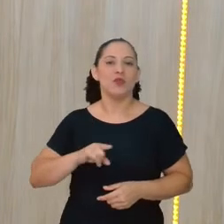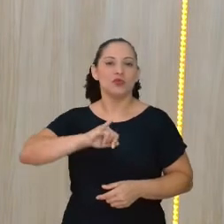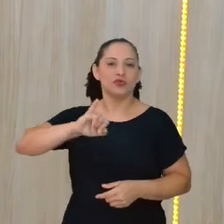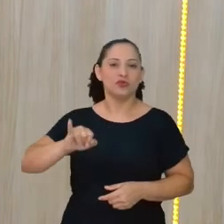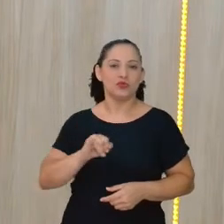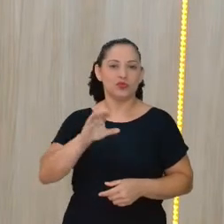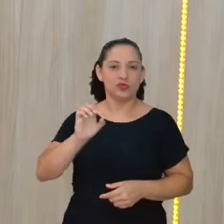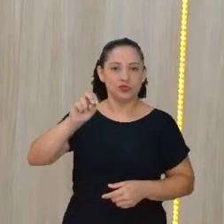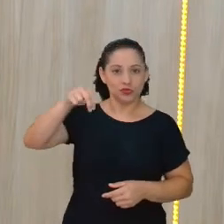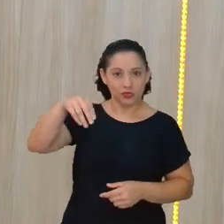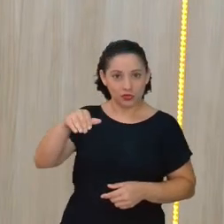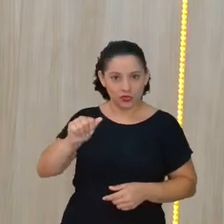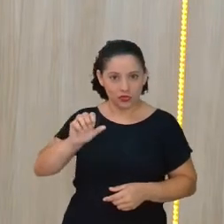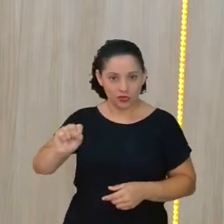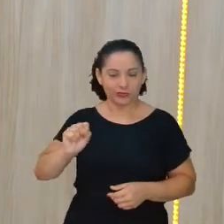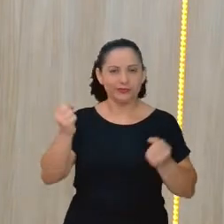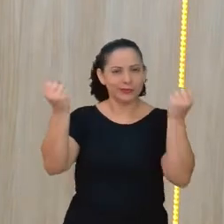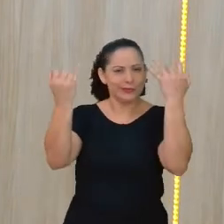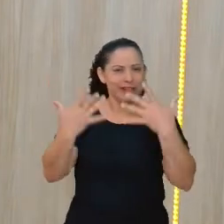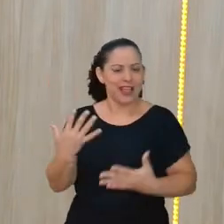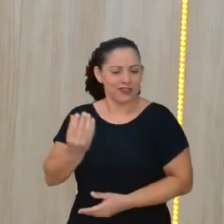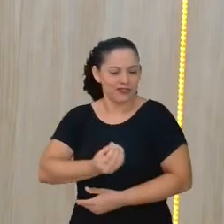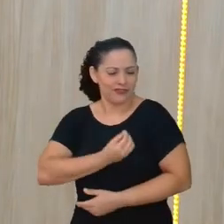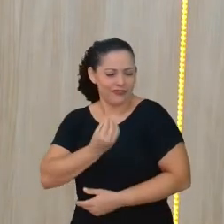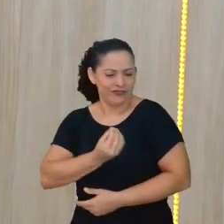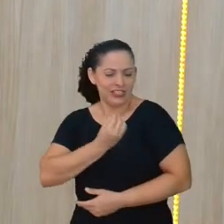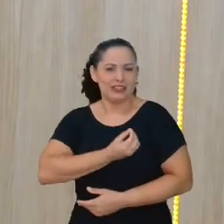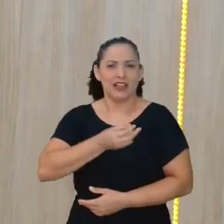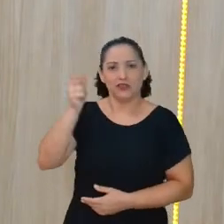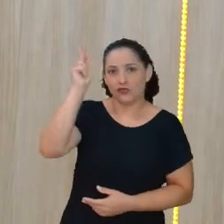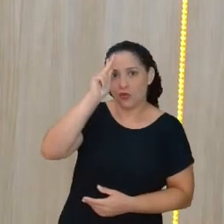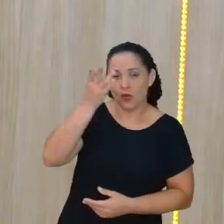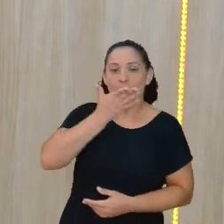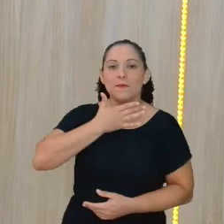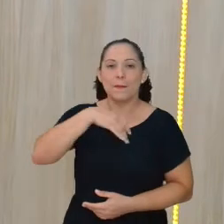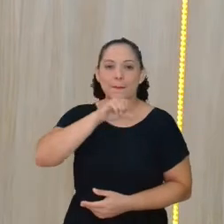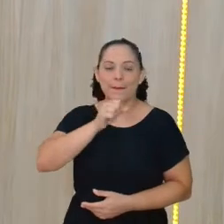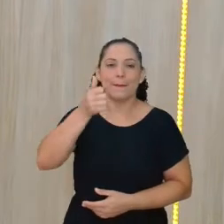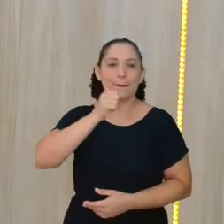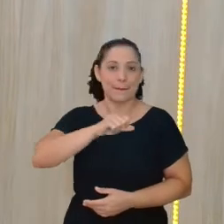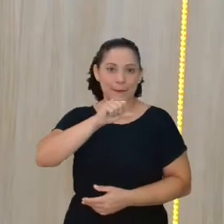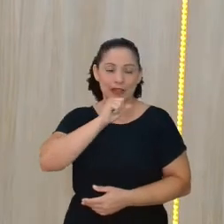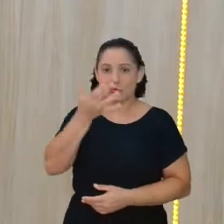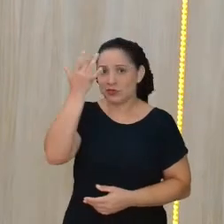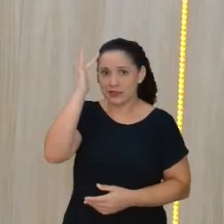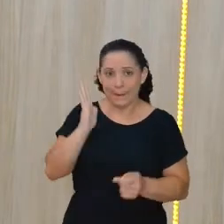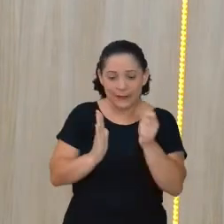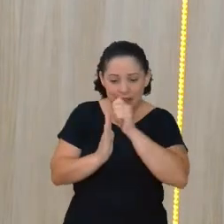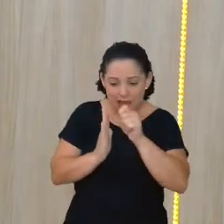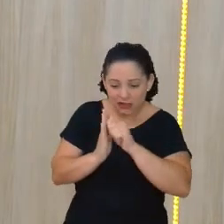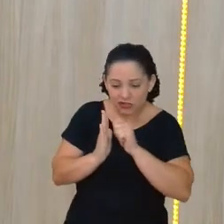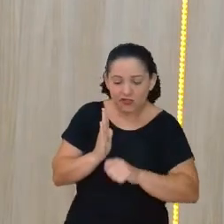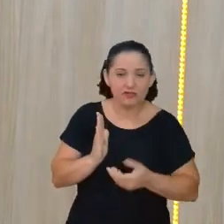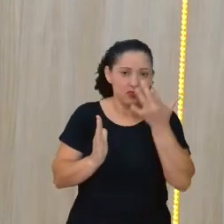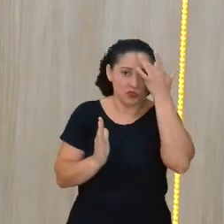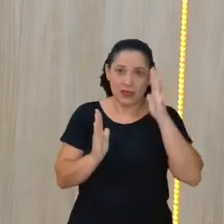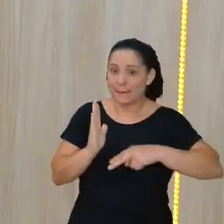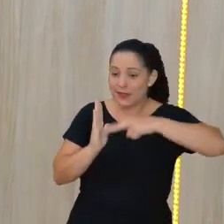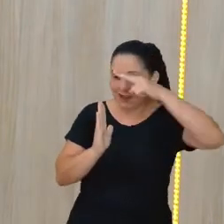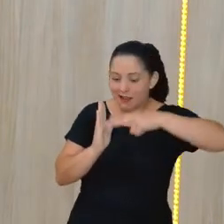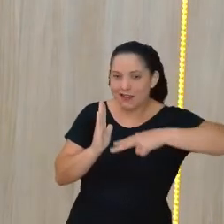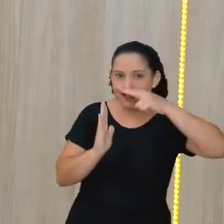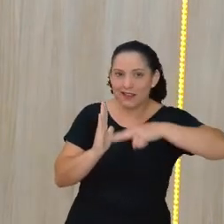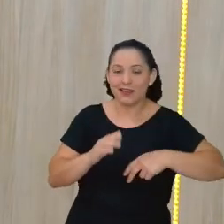pouquinho da história dos pais que não sabiam ler, não sabiam escrever, mas hoje Jonas está